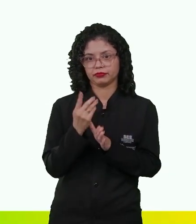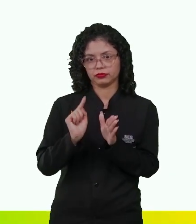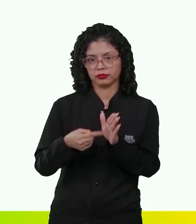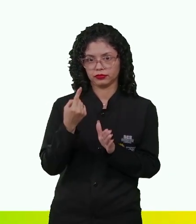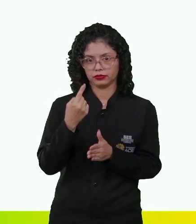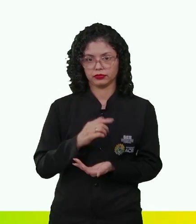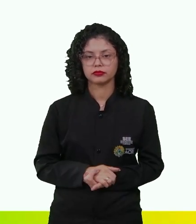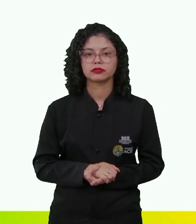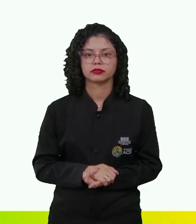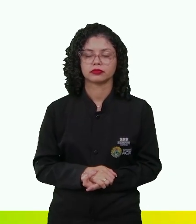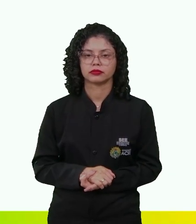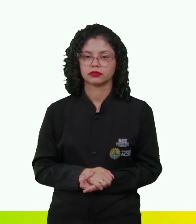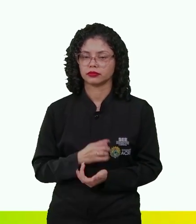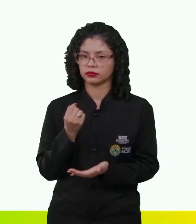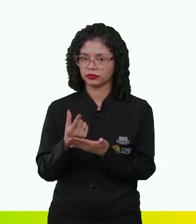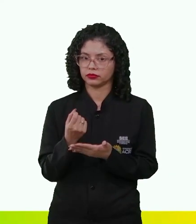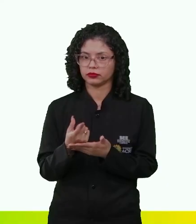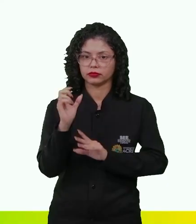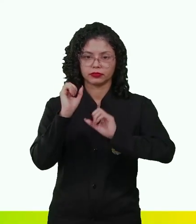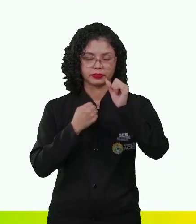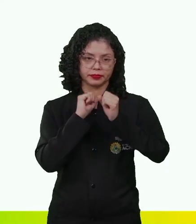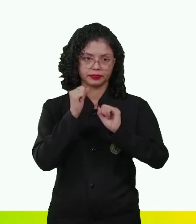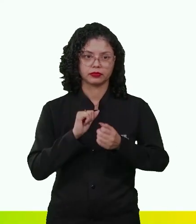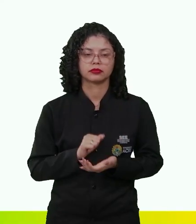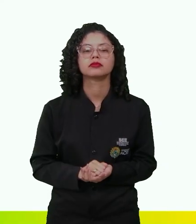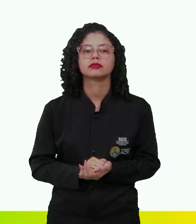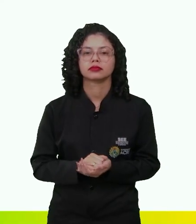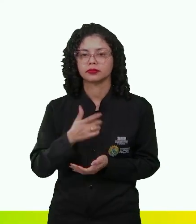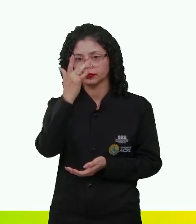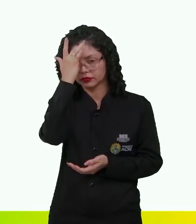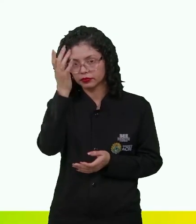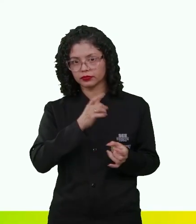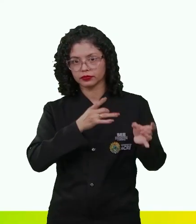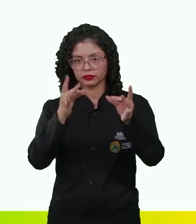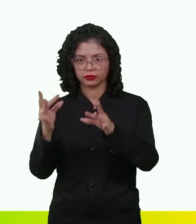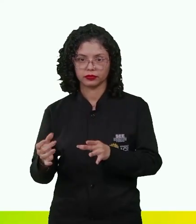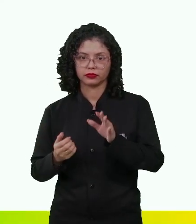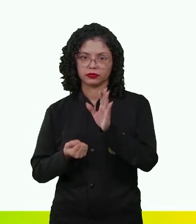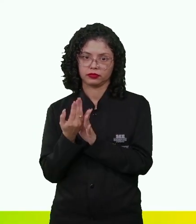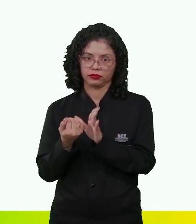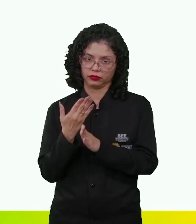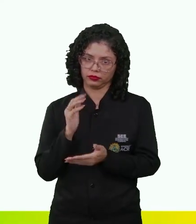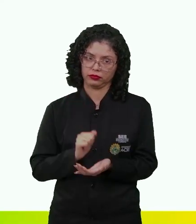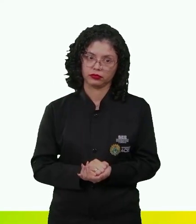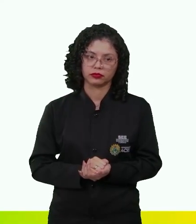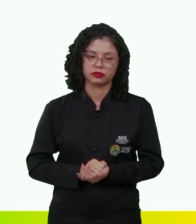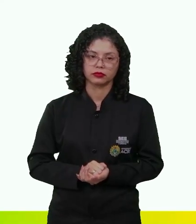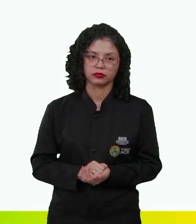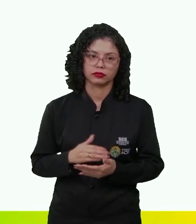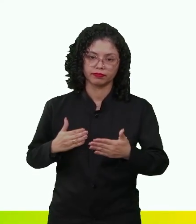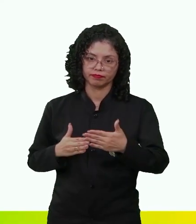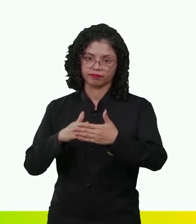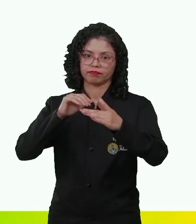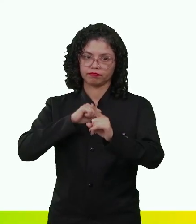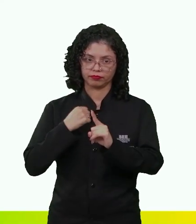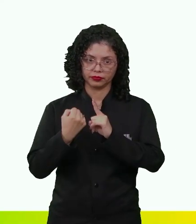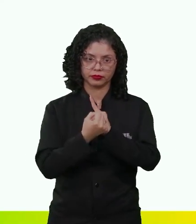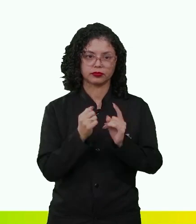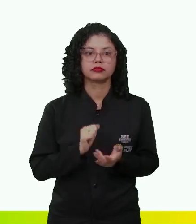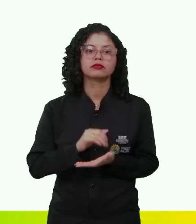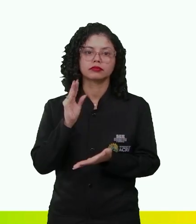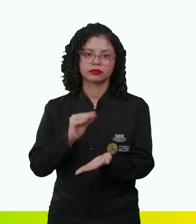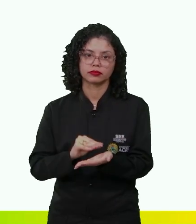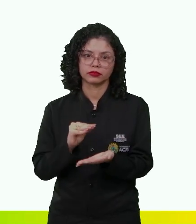primeira necessidade, não investiu em industrialização. Era muito mais fácil vender esses produtos. Impacto social,